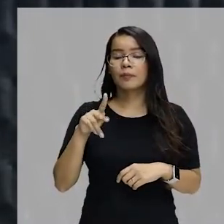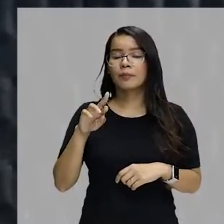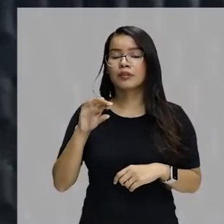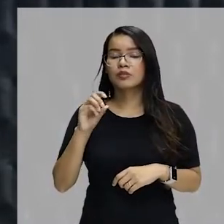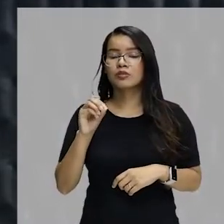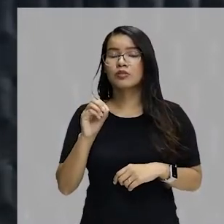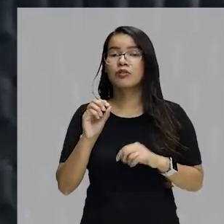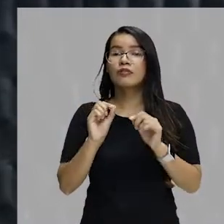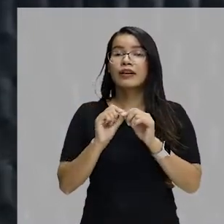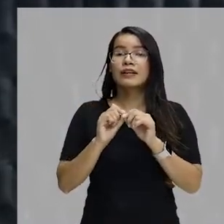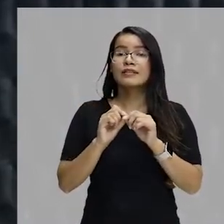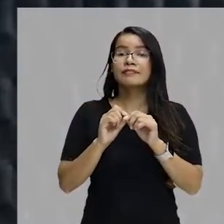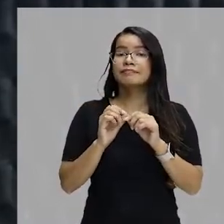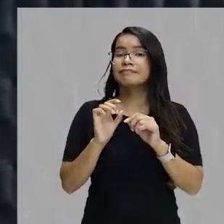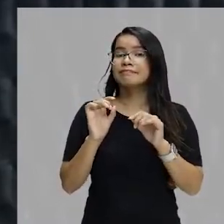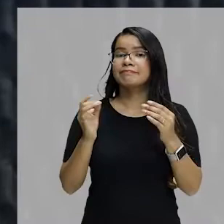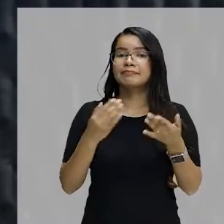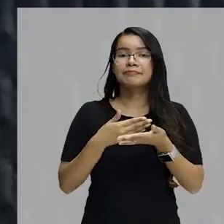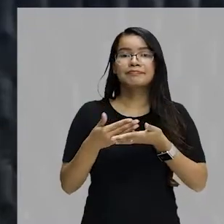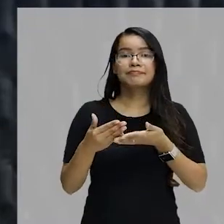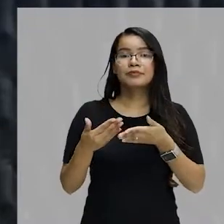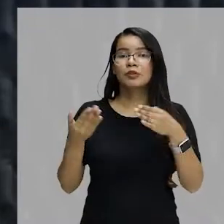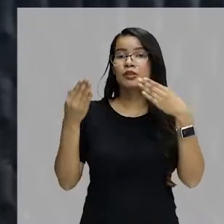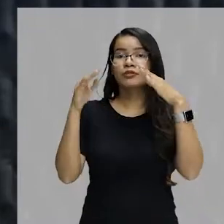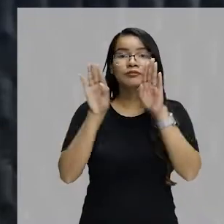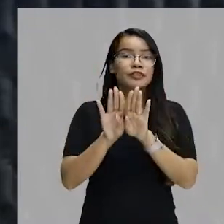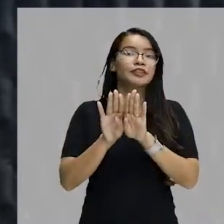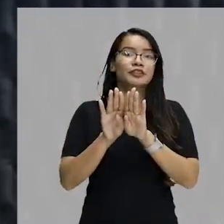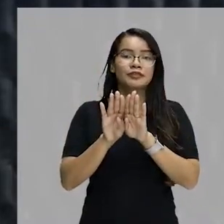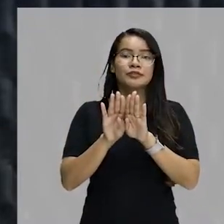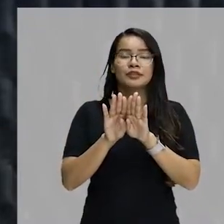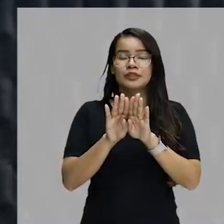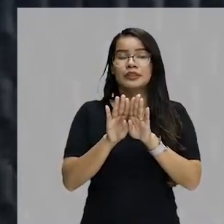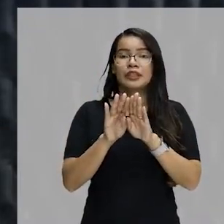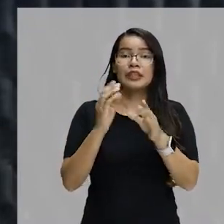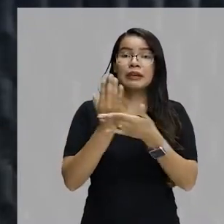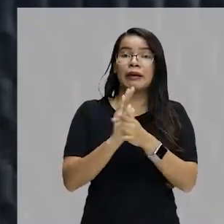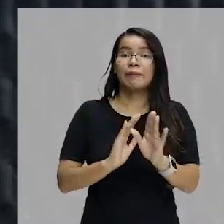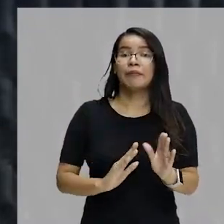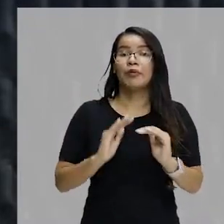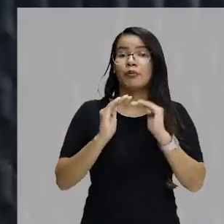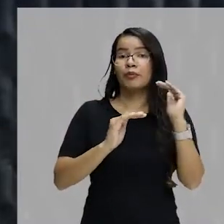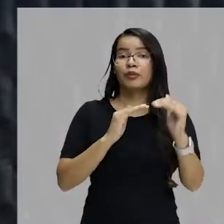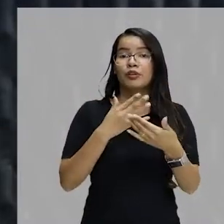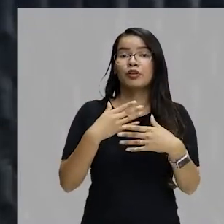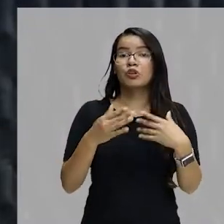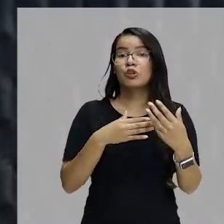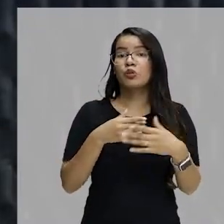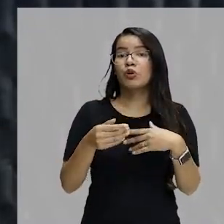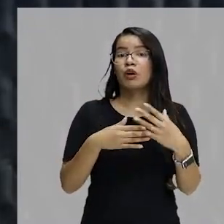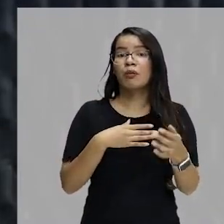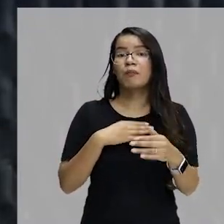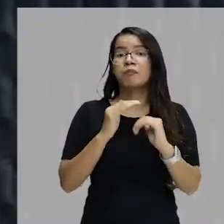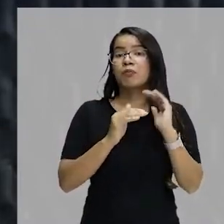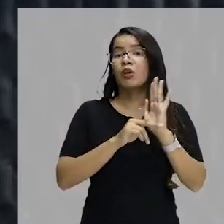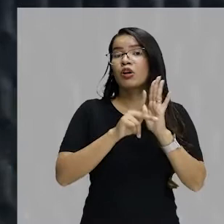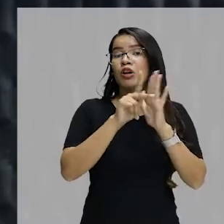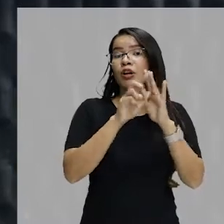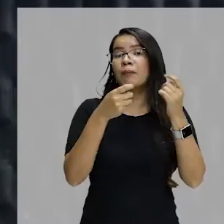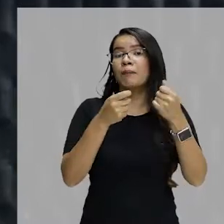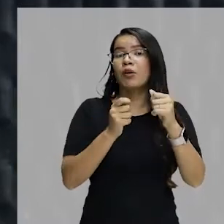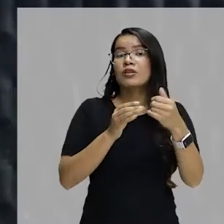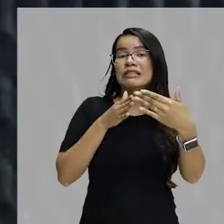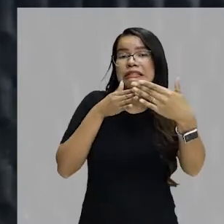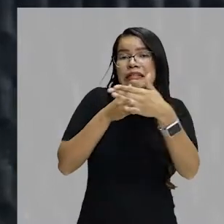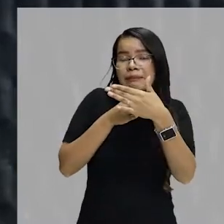Assembleia. Ele barrou esses dois projetos. E qualquer projeto que pudesse limitar o poder dele ou não beneficiar,